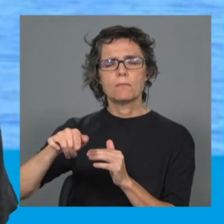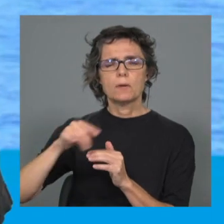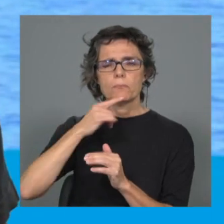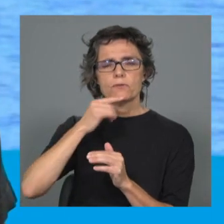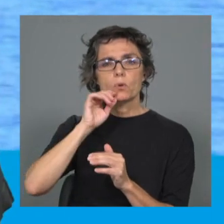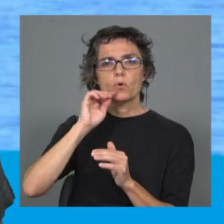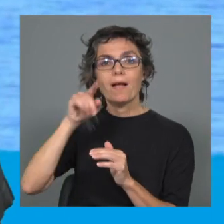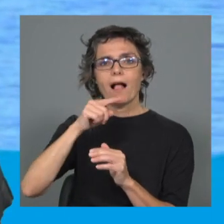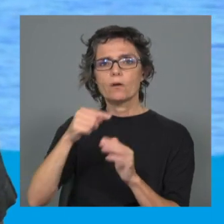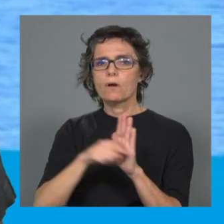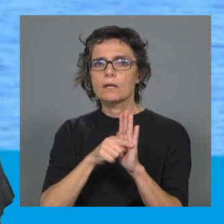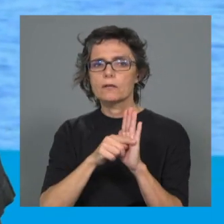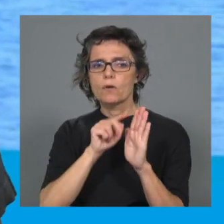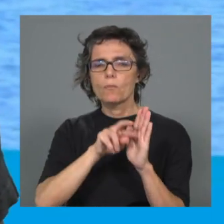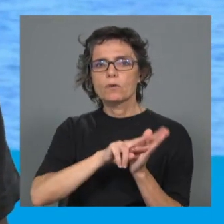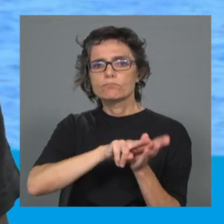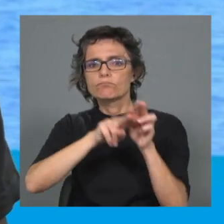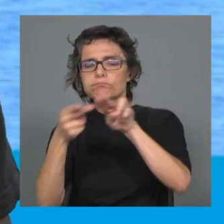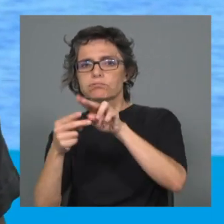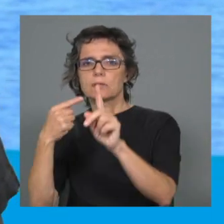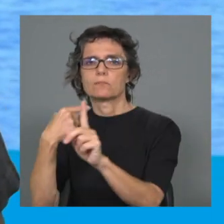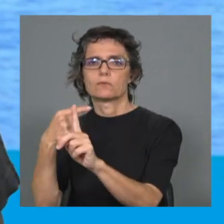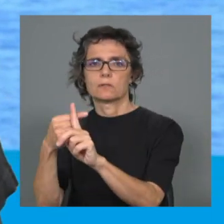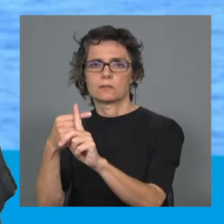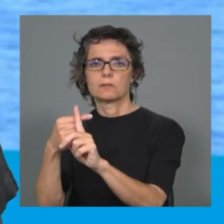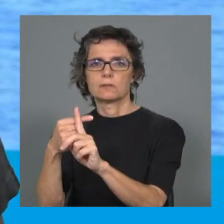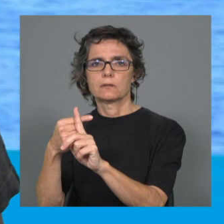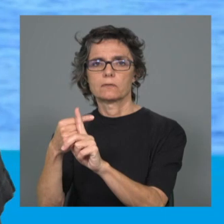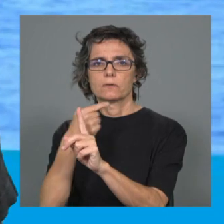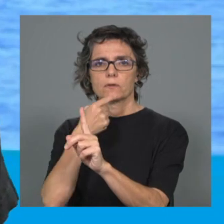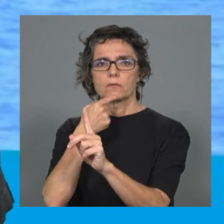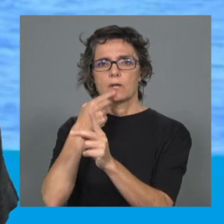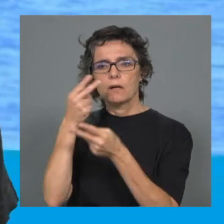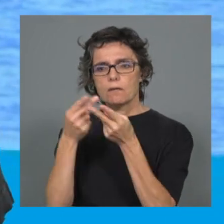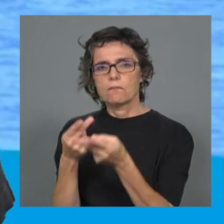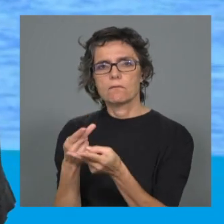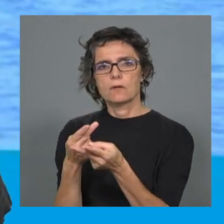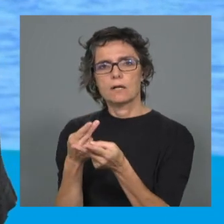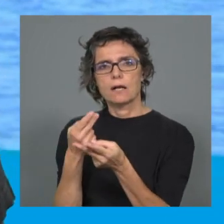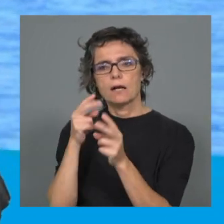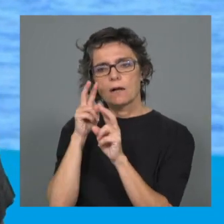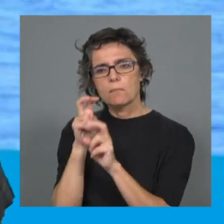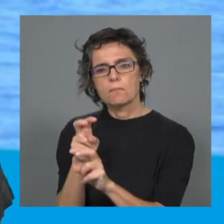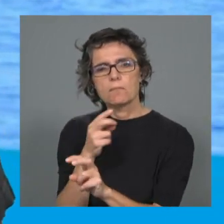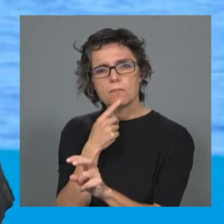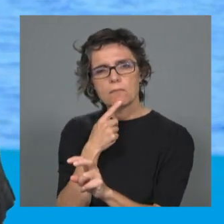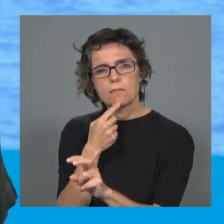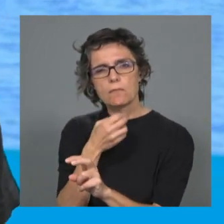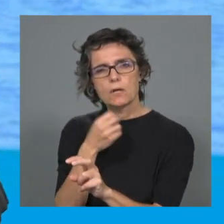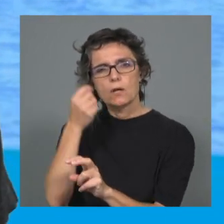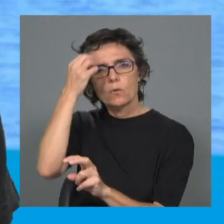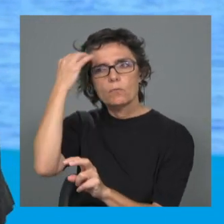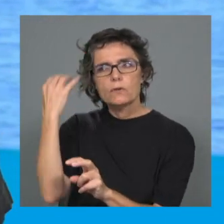pode ganhar um significado positivo, quer para mim, na minha história, mas perceber também que o simples facto depois de